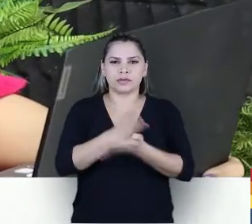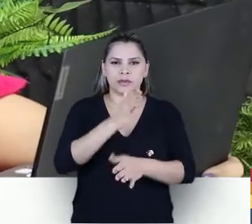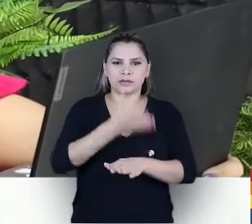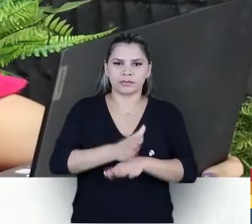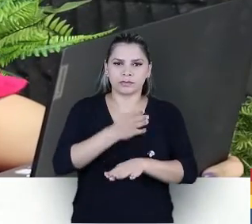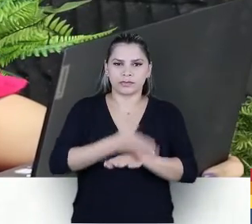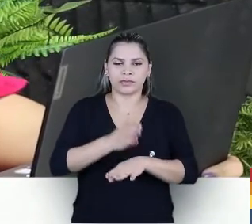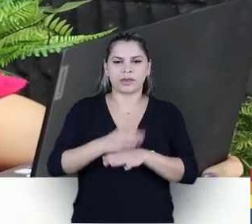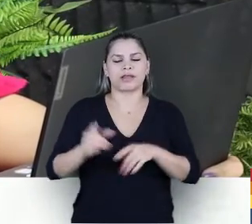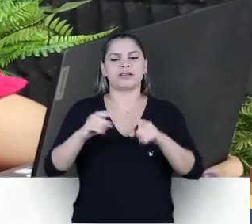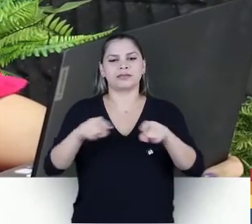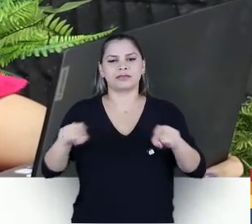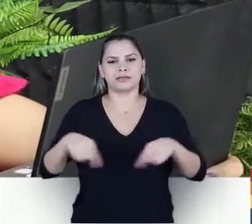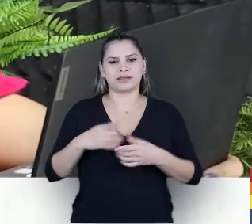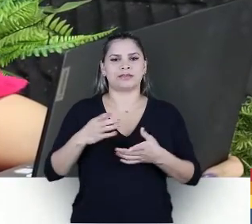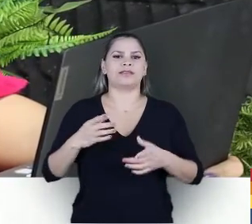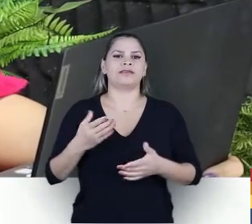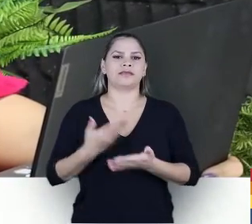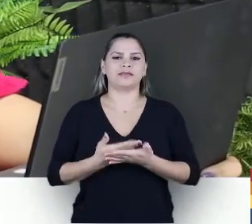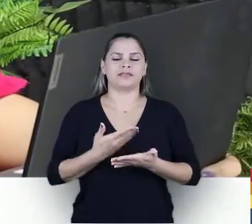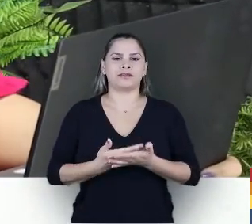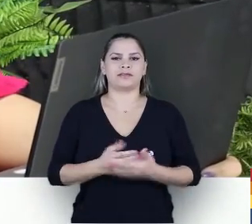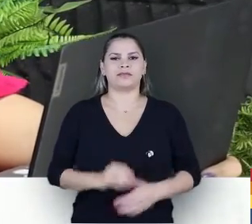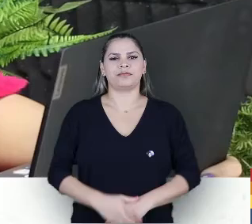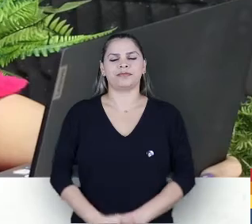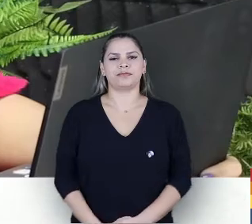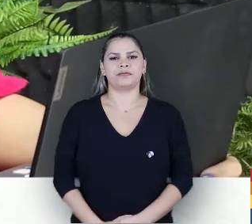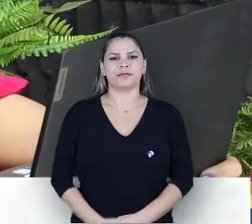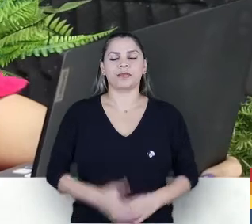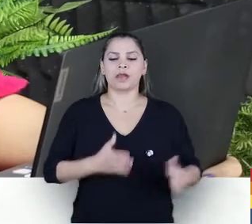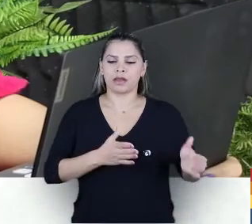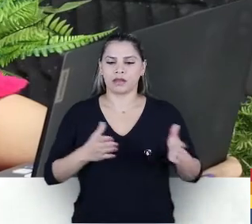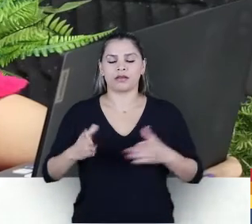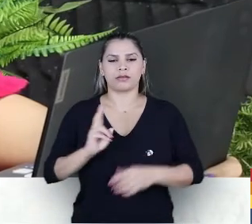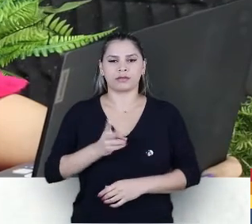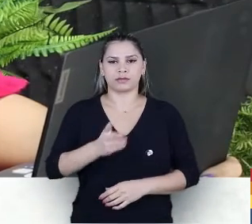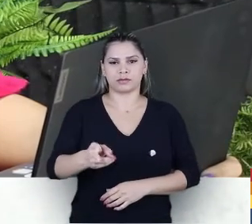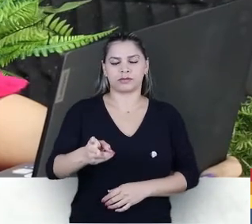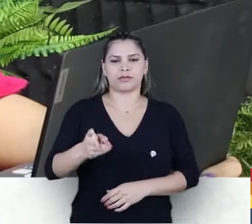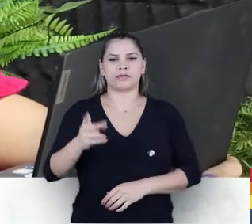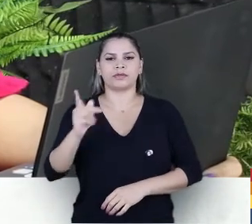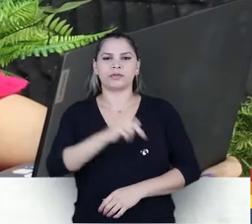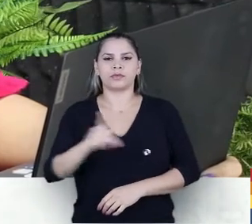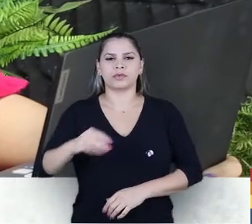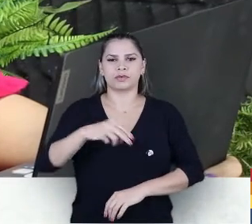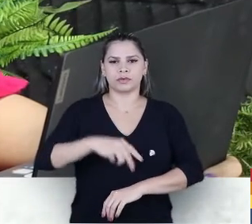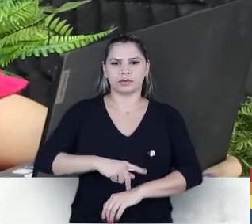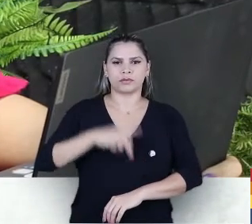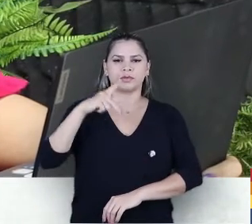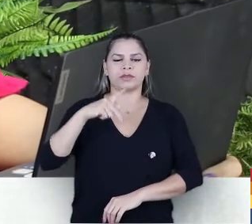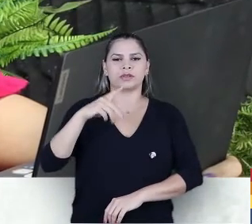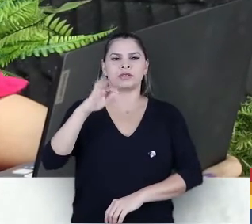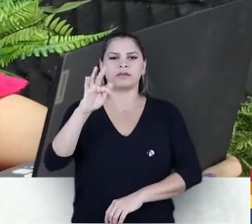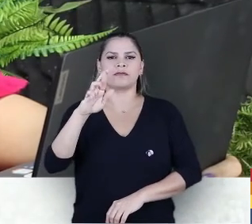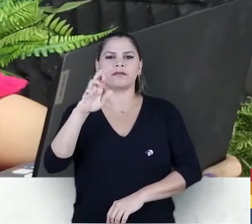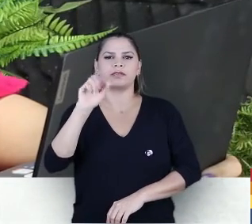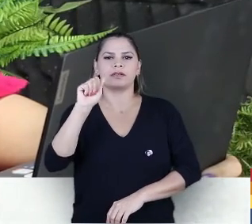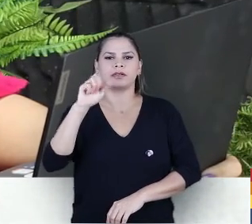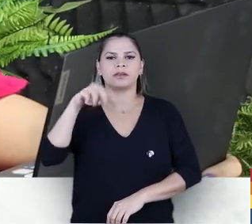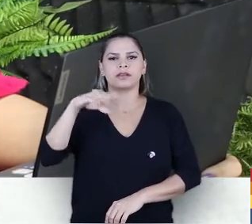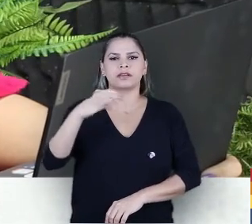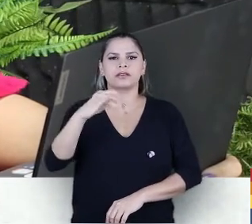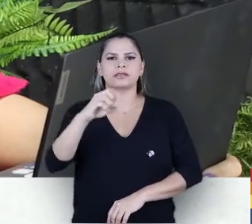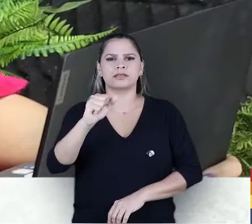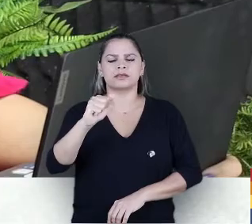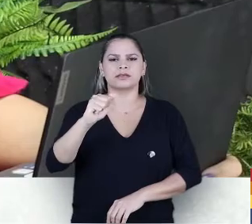professora é graduada em Educação Artística, especialista em Gestão e Políticas Culturais, em História do Maranhão e em Gestão do Ensino